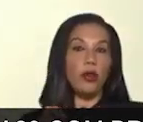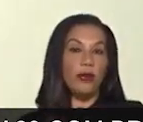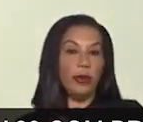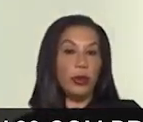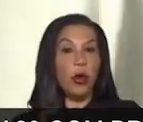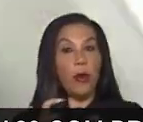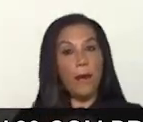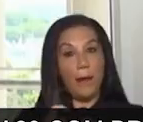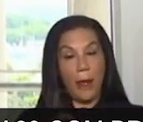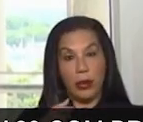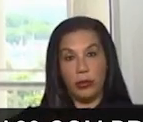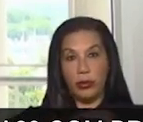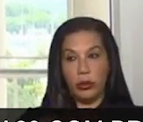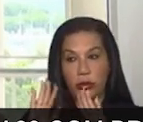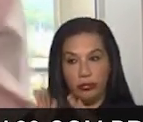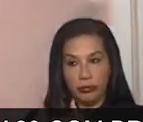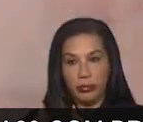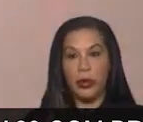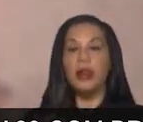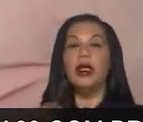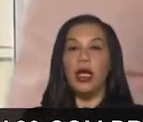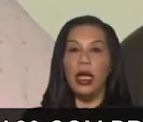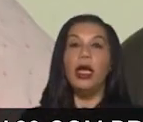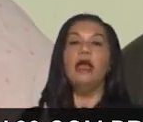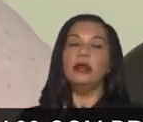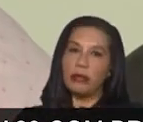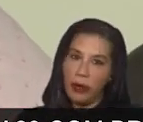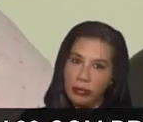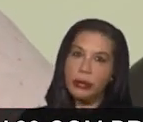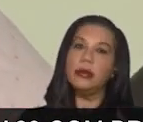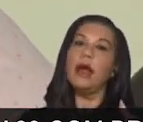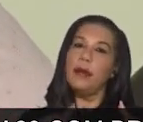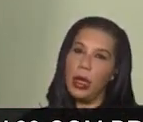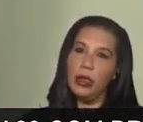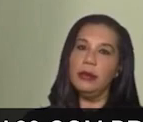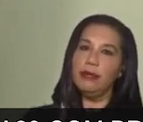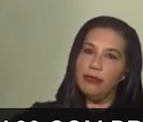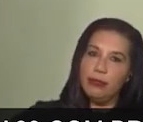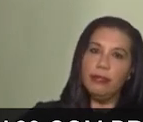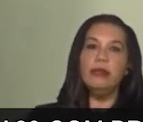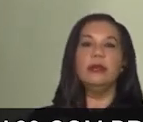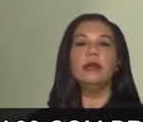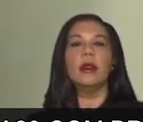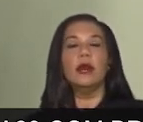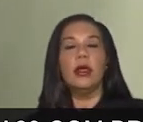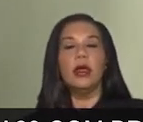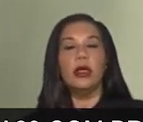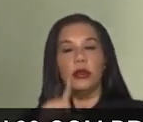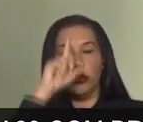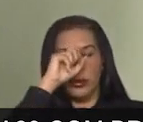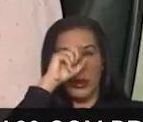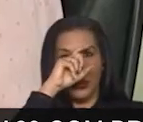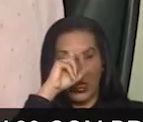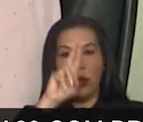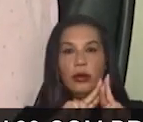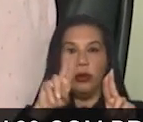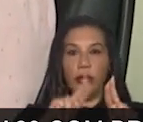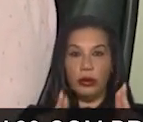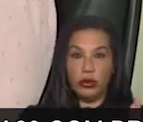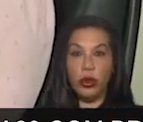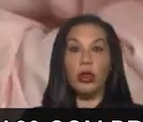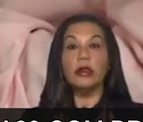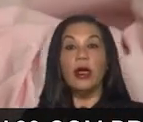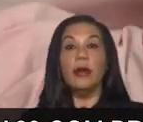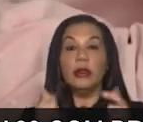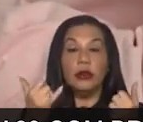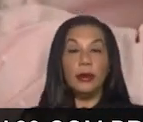médico infectologista Alberto Chebabo estava na linha de frente do enfrentamento da doença, dirigindo o Hospital Universitário da UFRJ. Conta